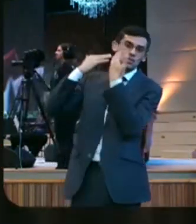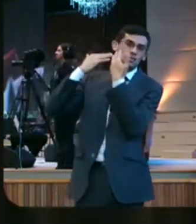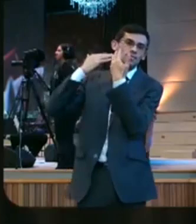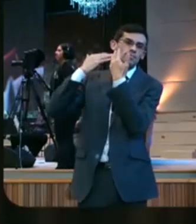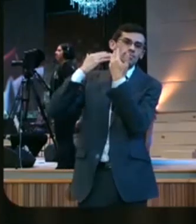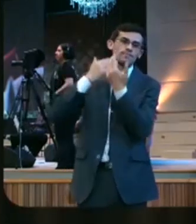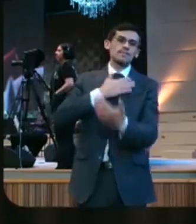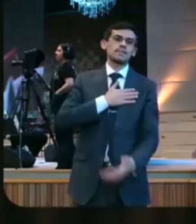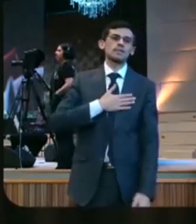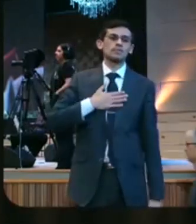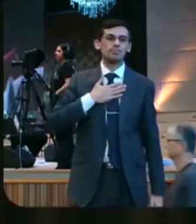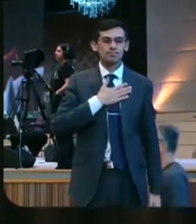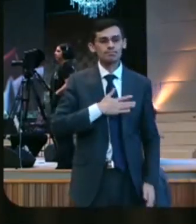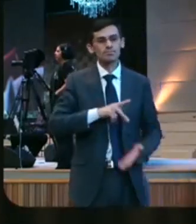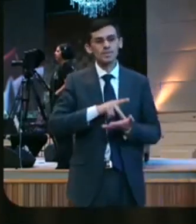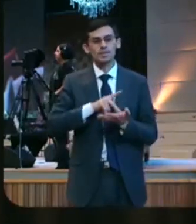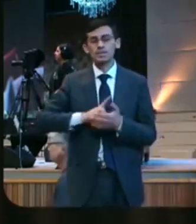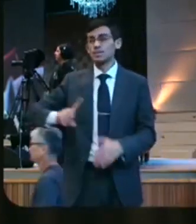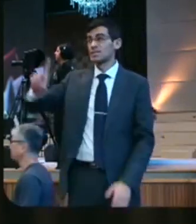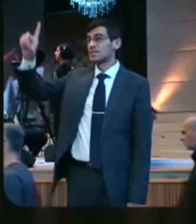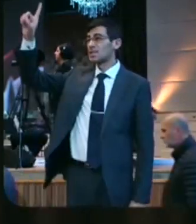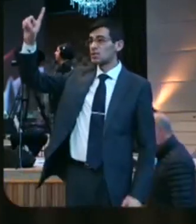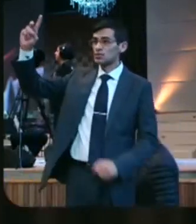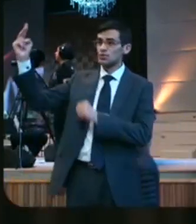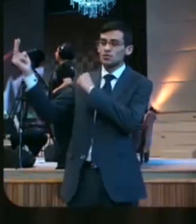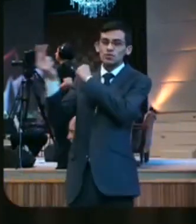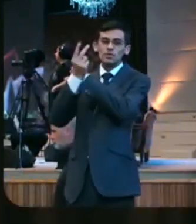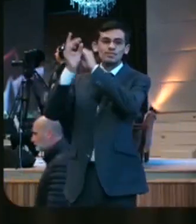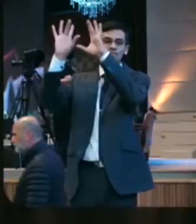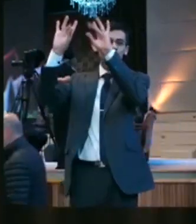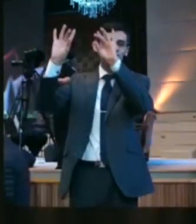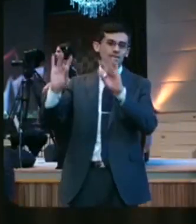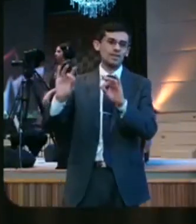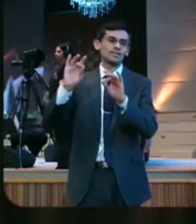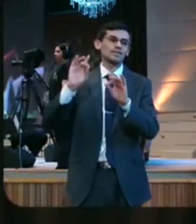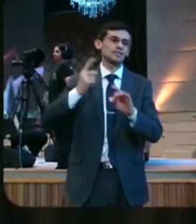tão gostoso ver como Deus cuida de detalhes.